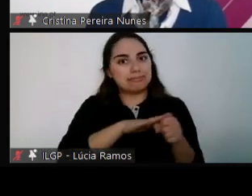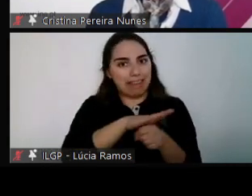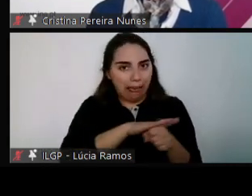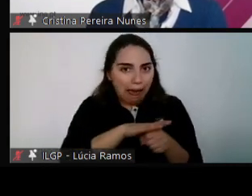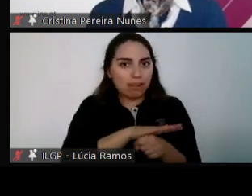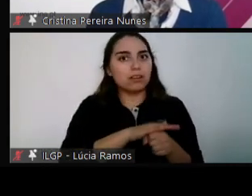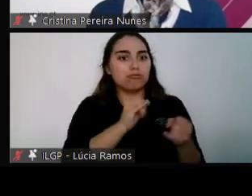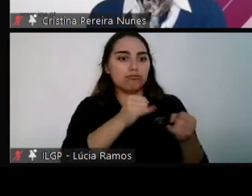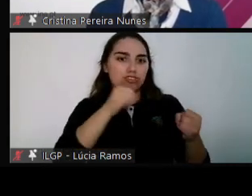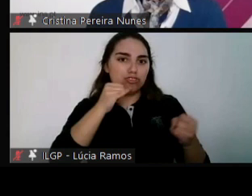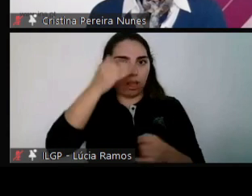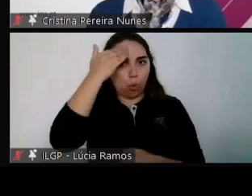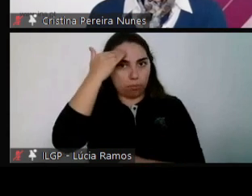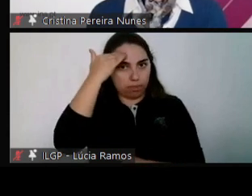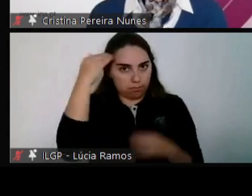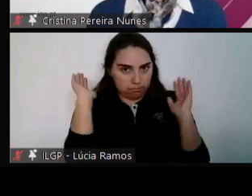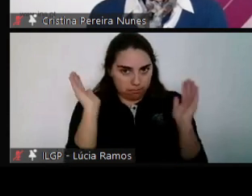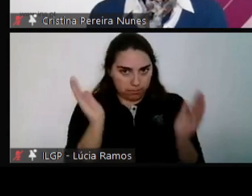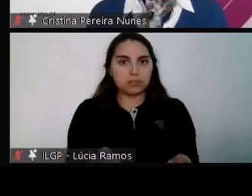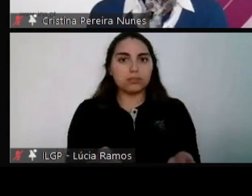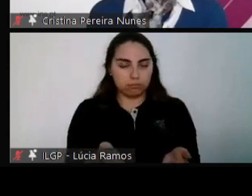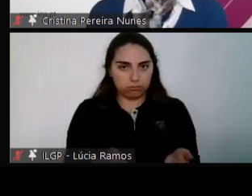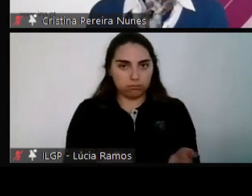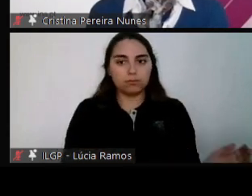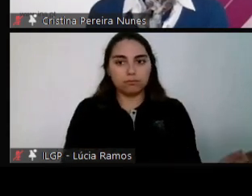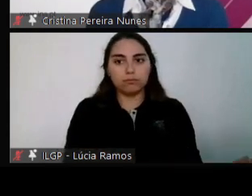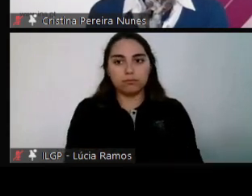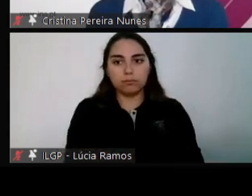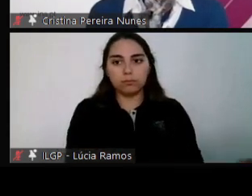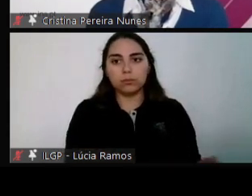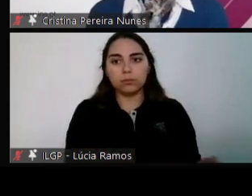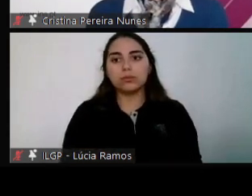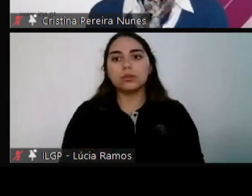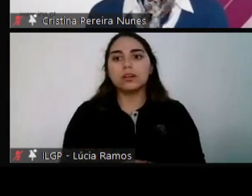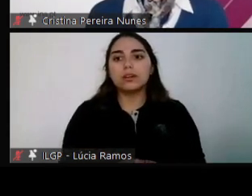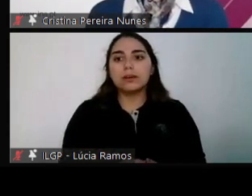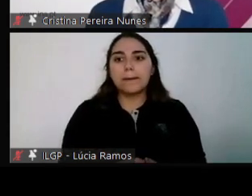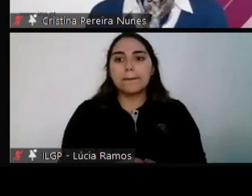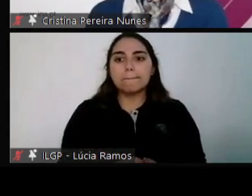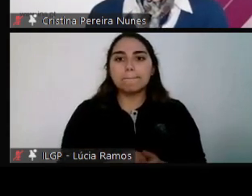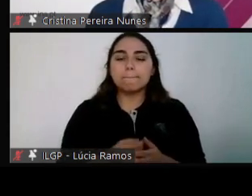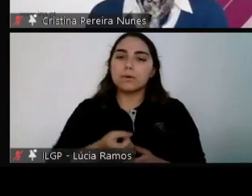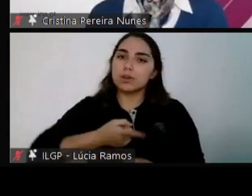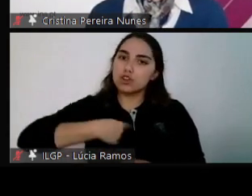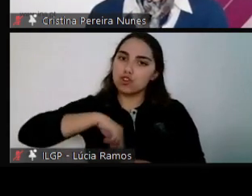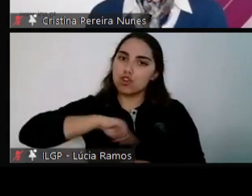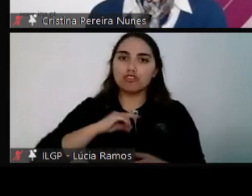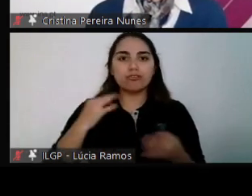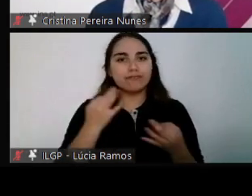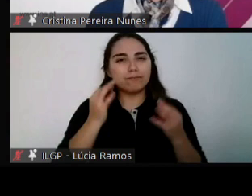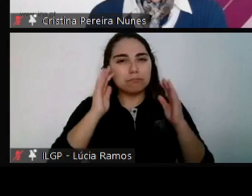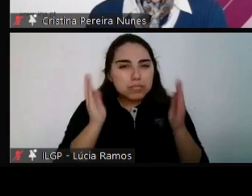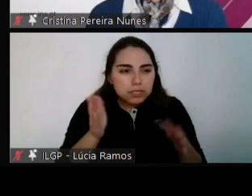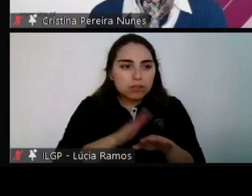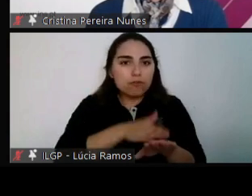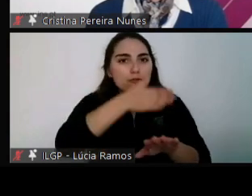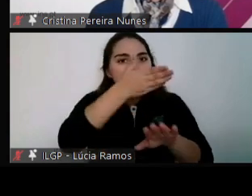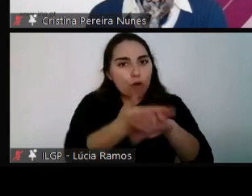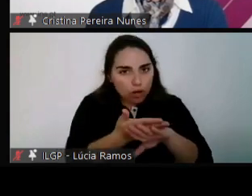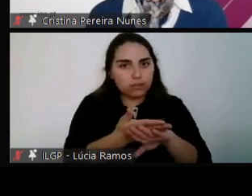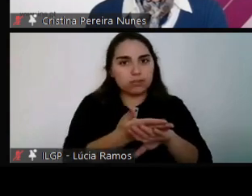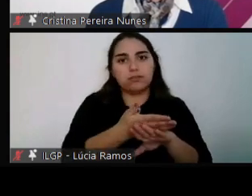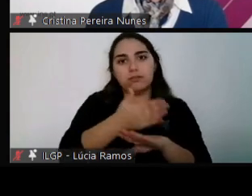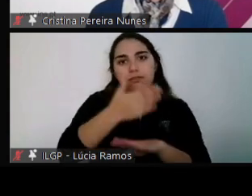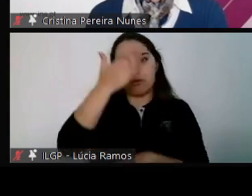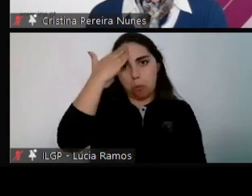fazer um percurso, seja no contexto da área pública, ou andarmos de um lado para o outro, nós temos de facto de reforçar as nossas competências. E